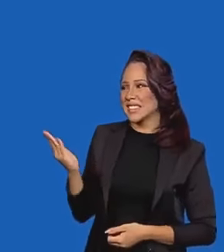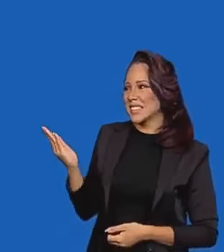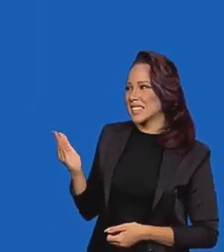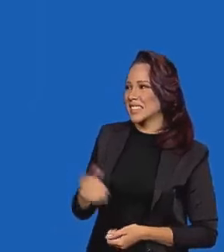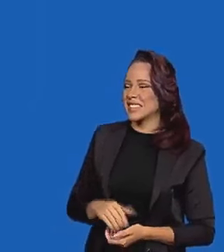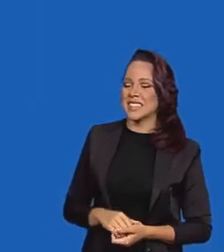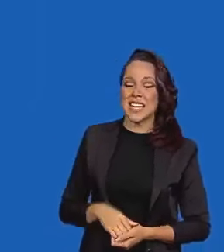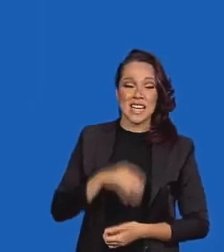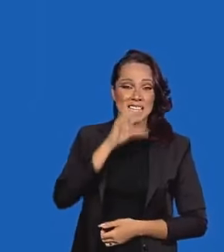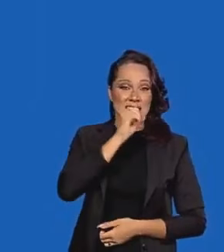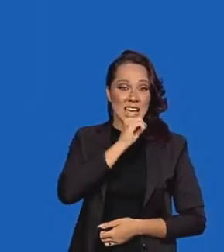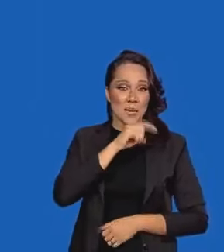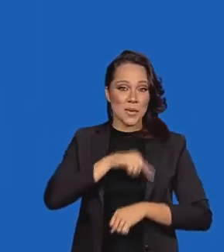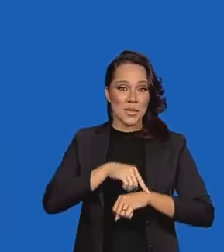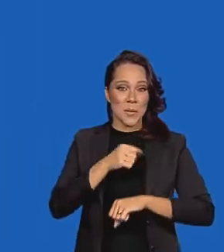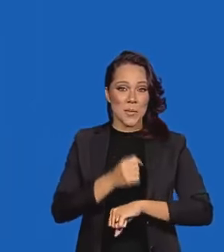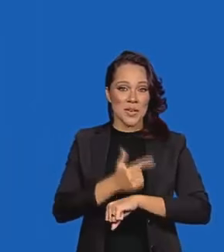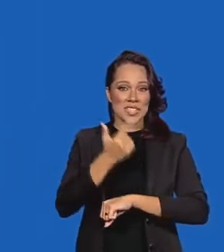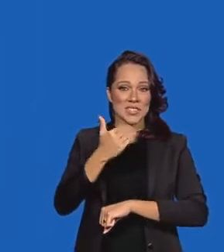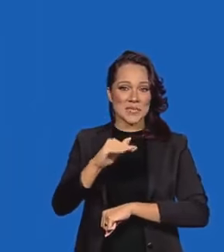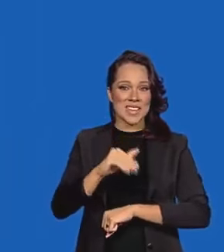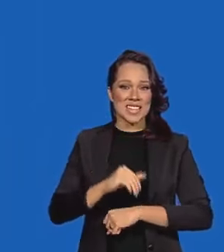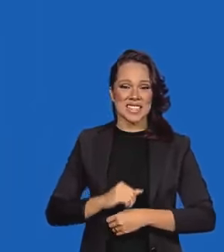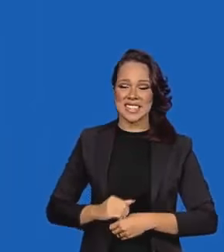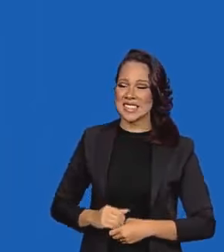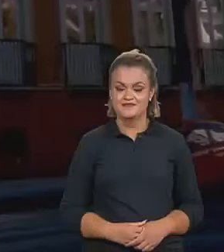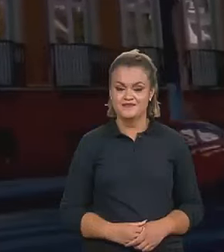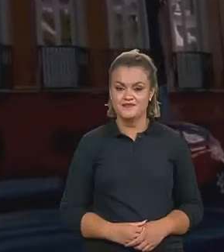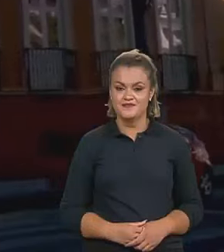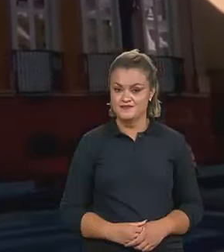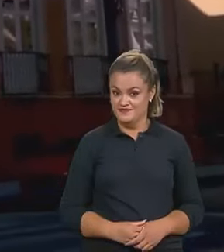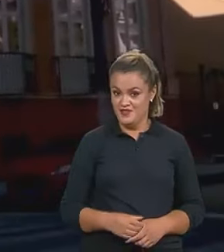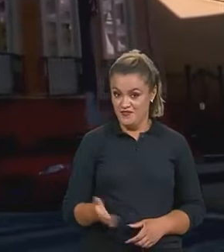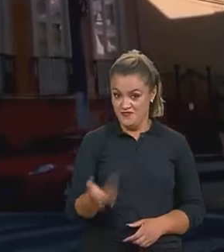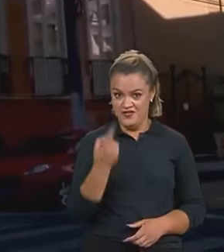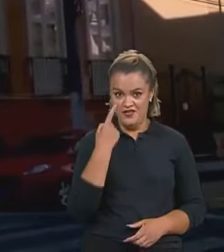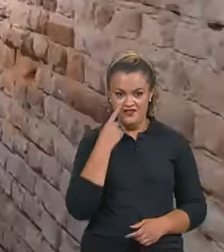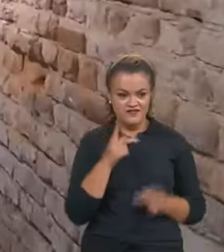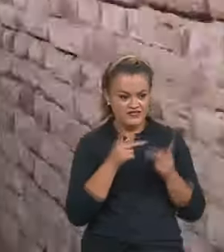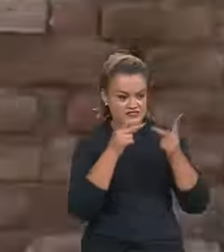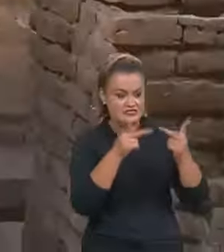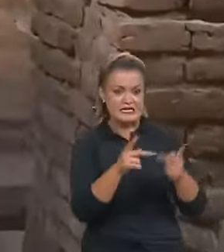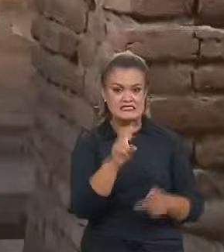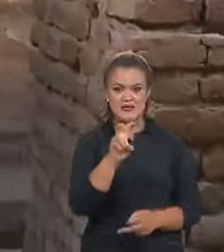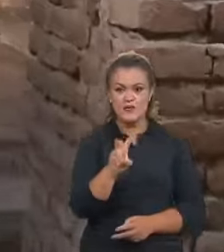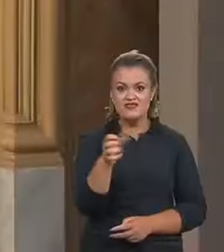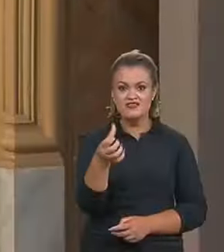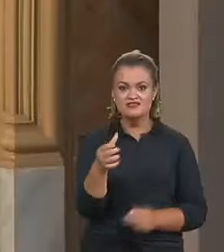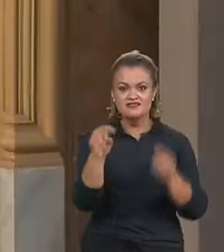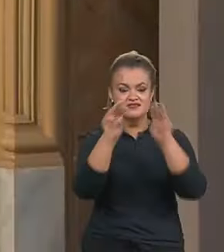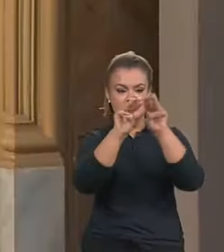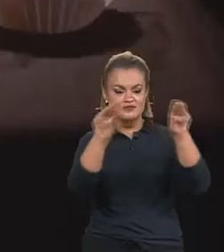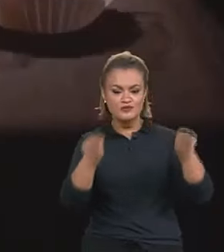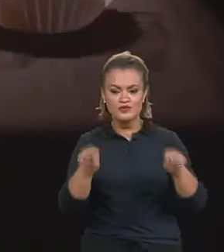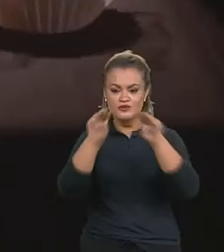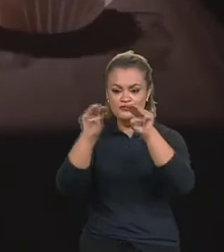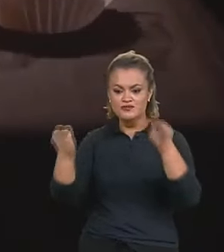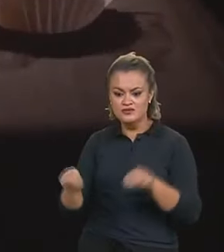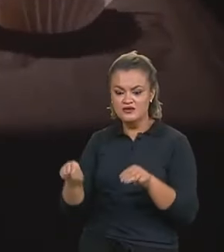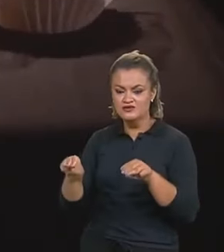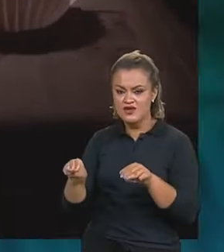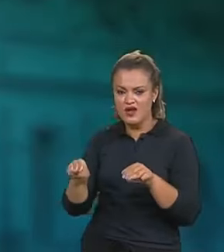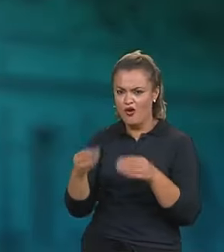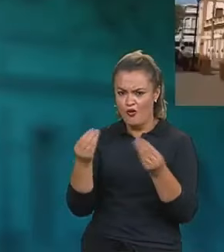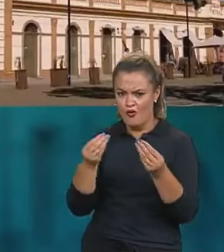Brasil sábado meio-dia e meia Que tal visitar mais de 50 museus brasileiros